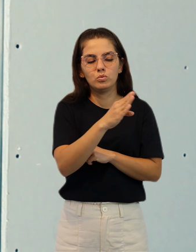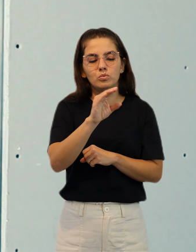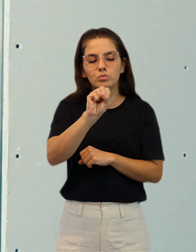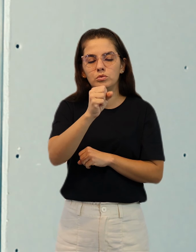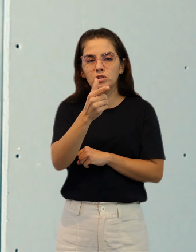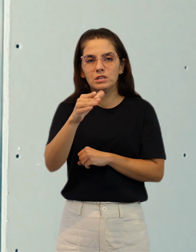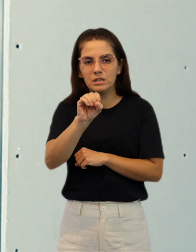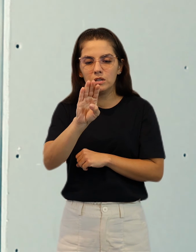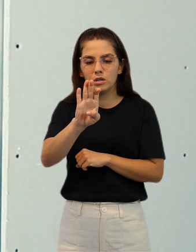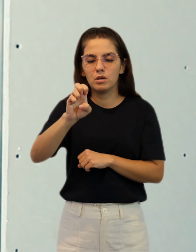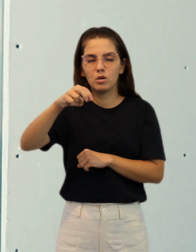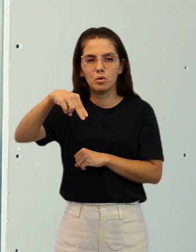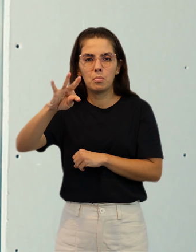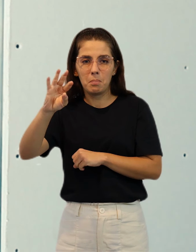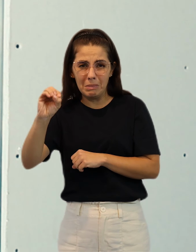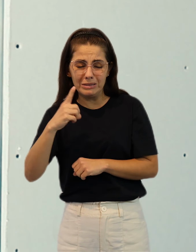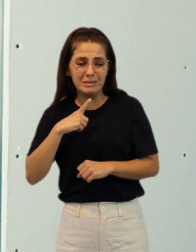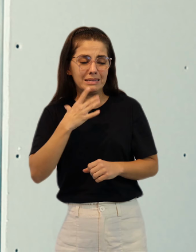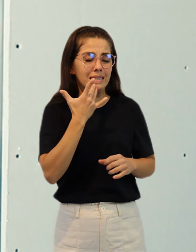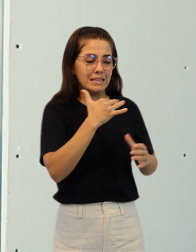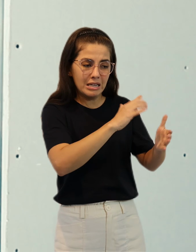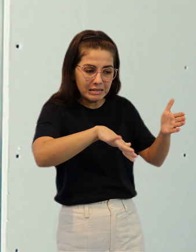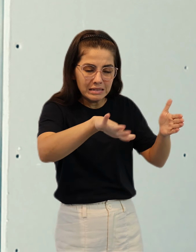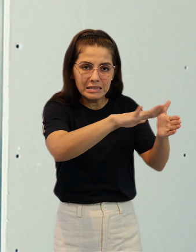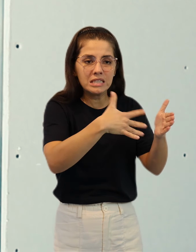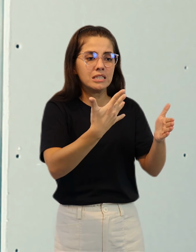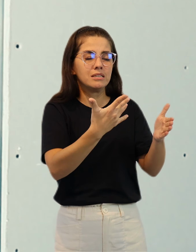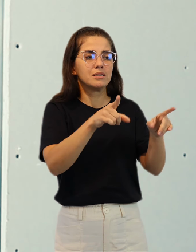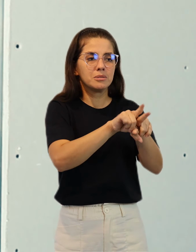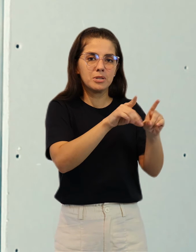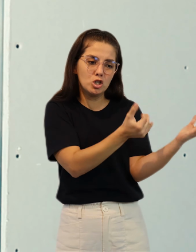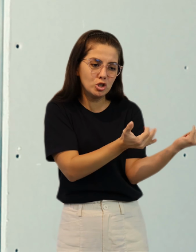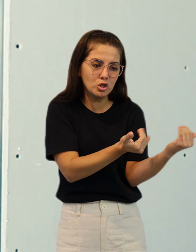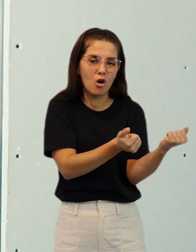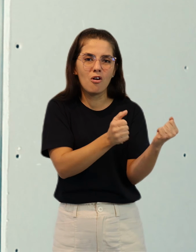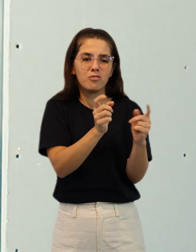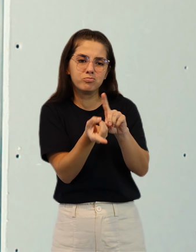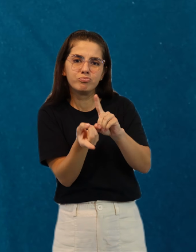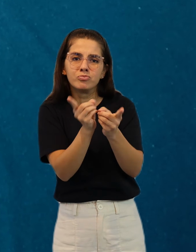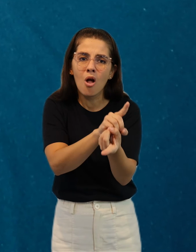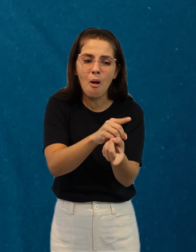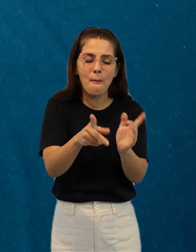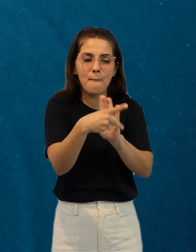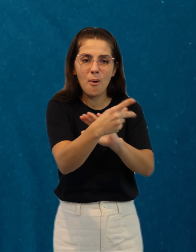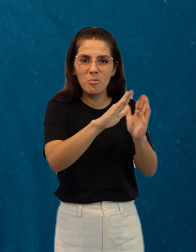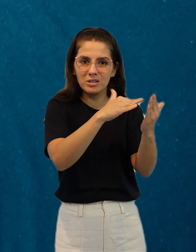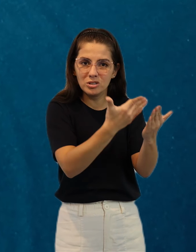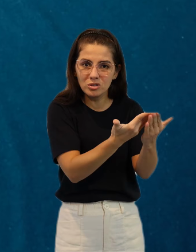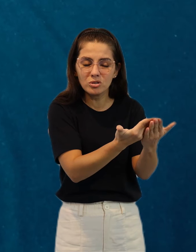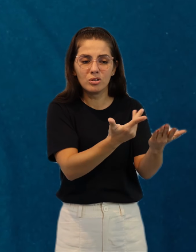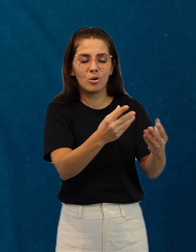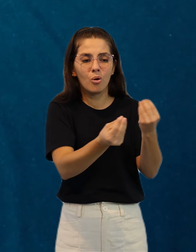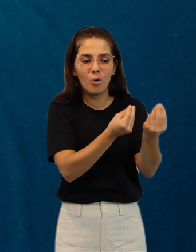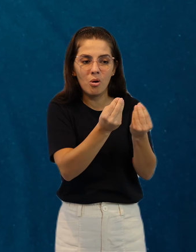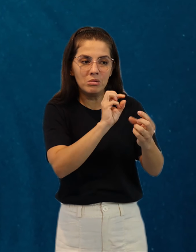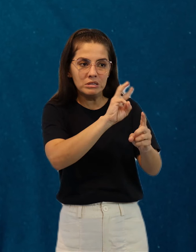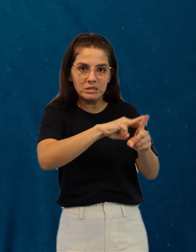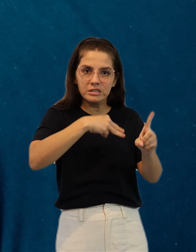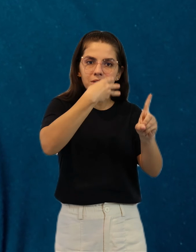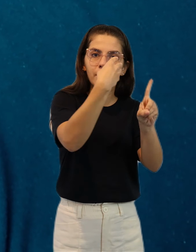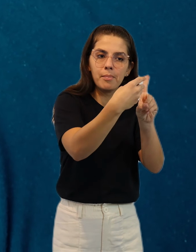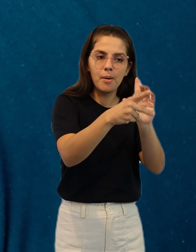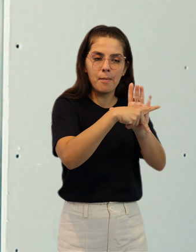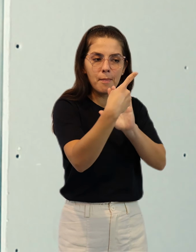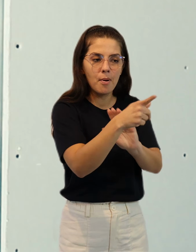tem uma demanda reprimida de mais de 1.500 crianças e adolescentes sem opção do contraturno escolar. Aqui também nós vamos poder triplicar os